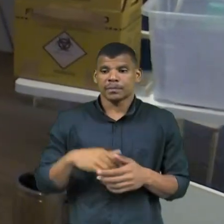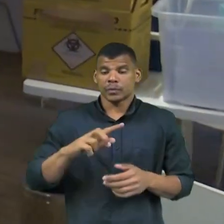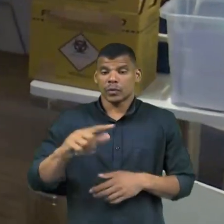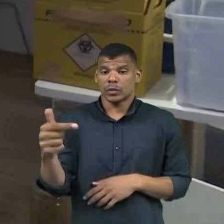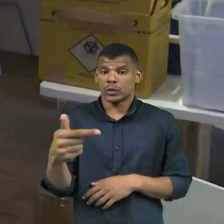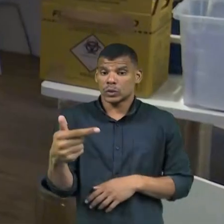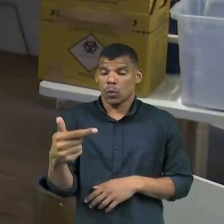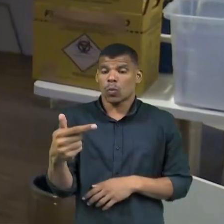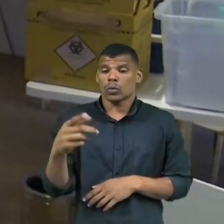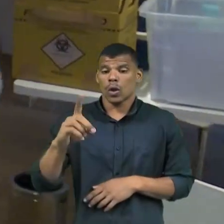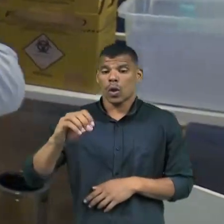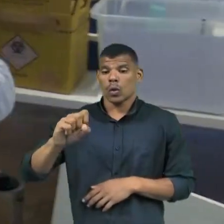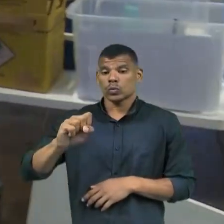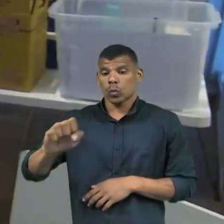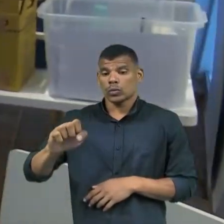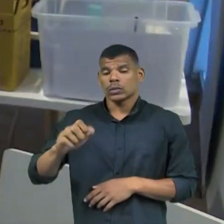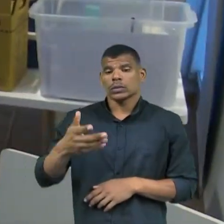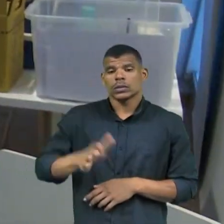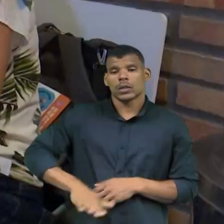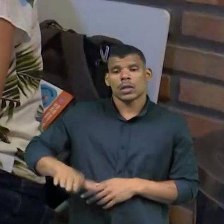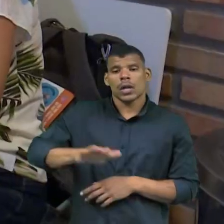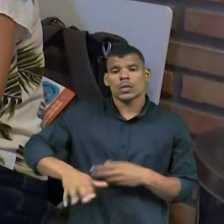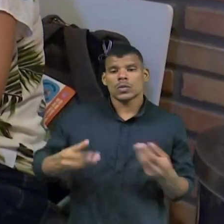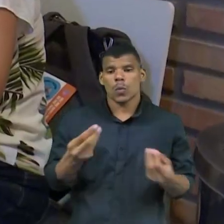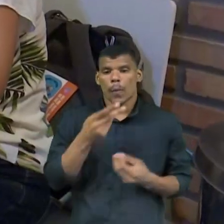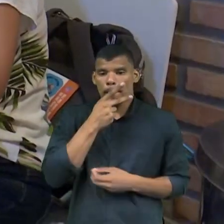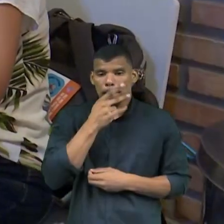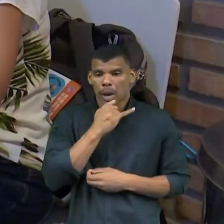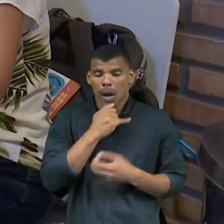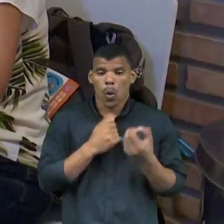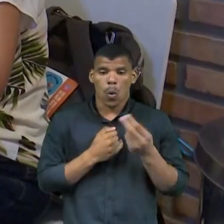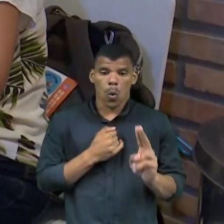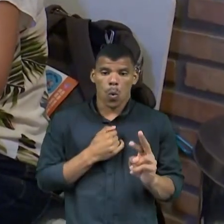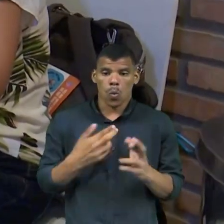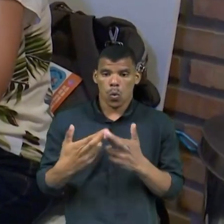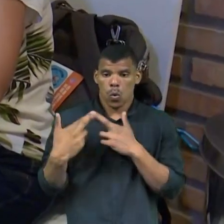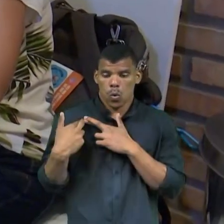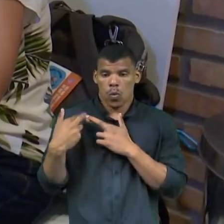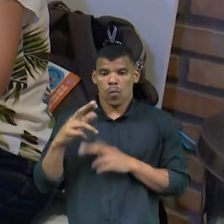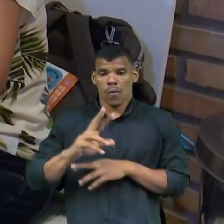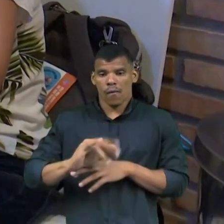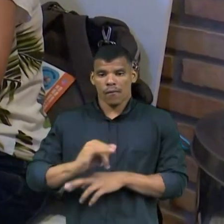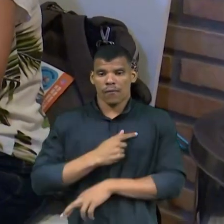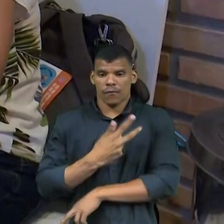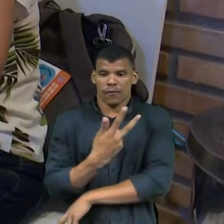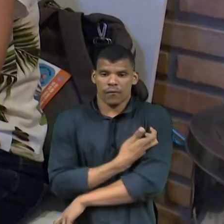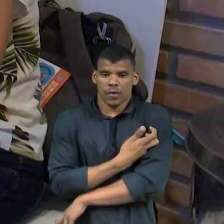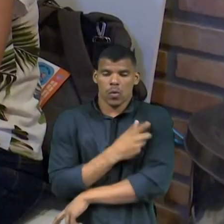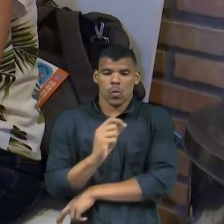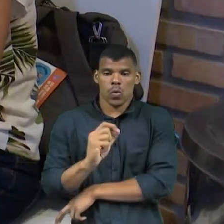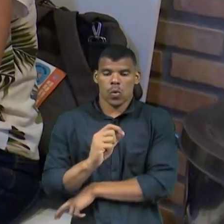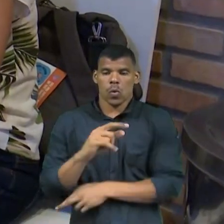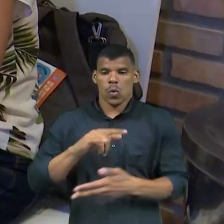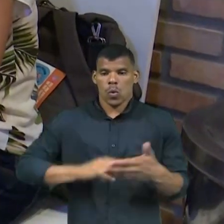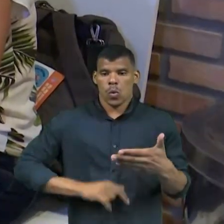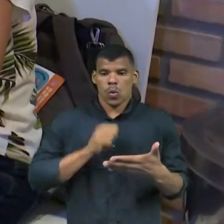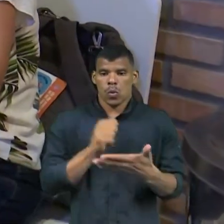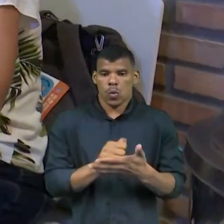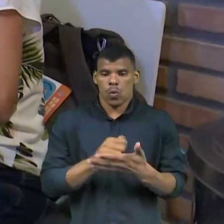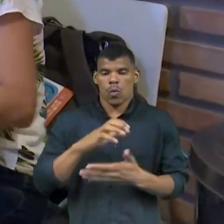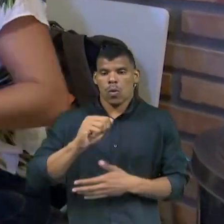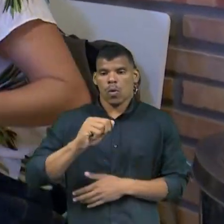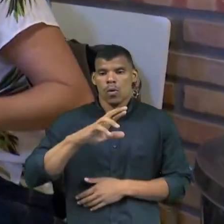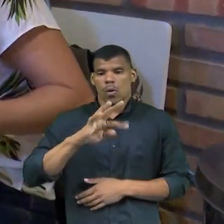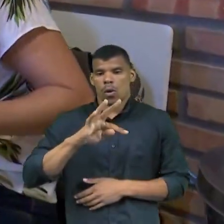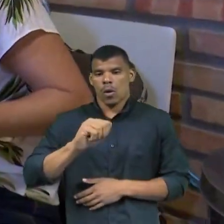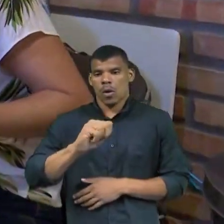as crianças devem estar acompanhadas pelos pais ou responsáveis no ato da vacinação, portando os documentos e o cartão de vacinação.